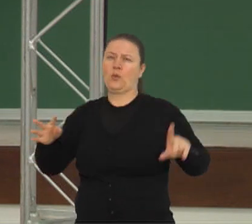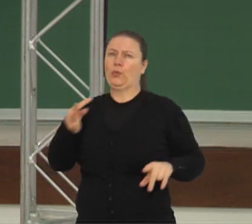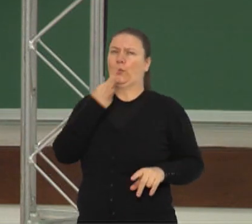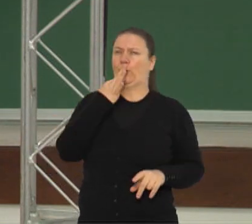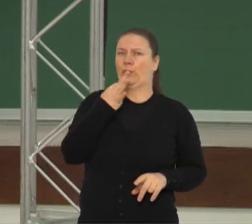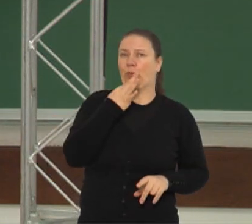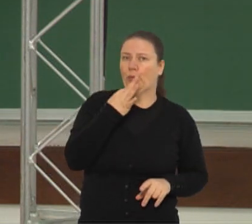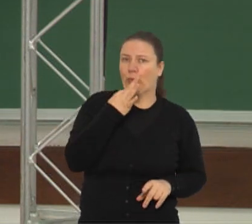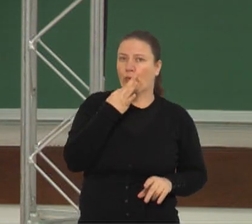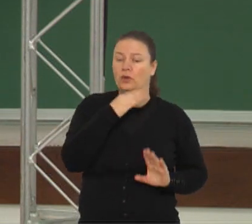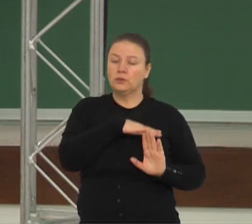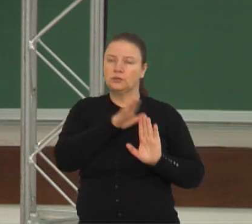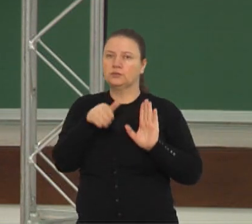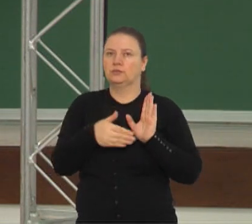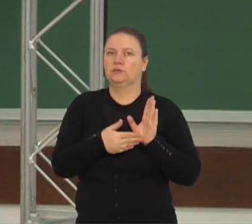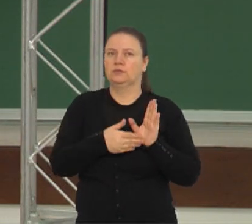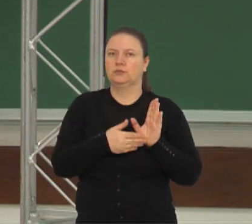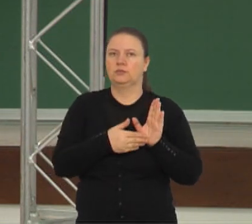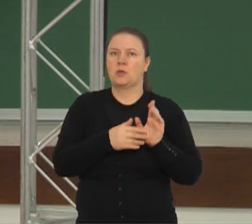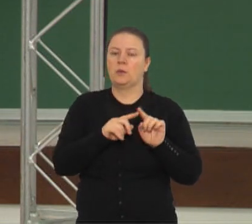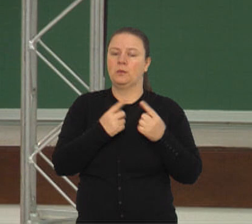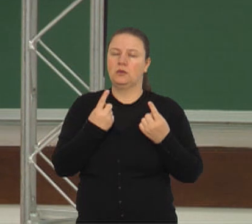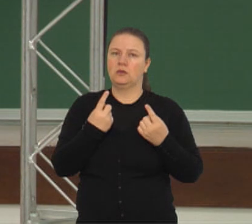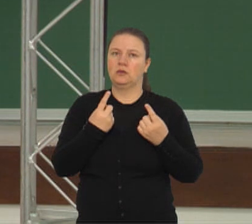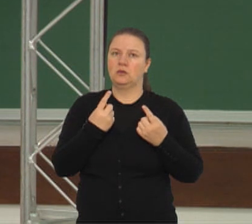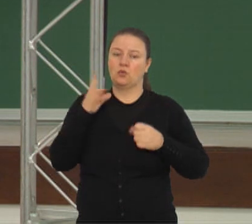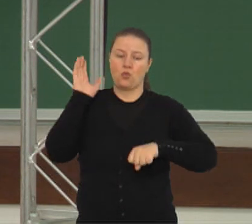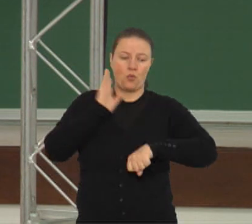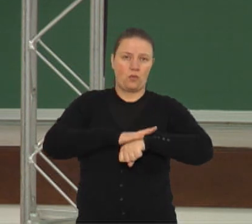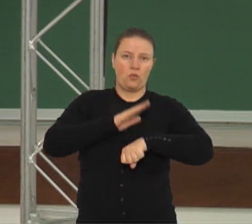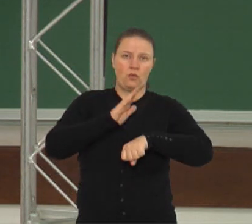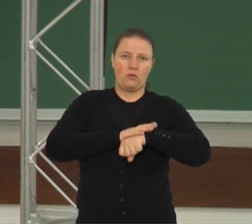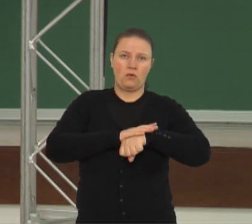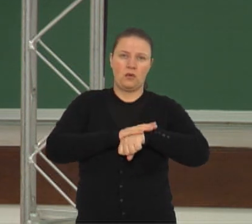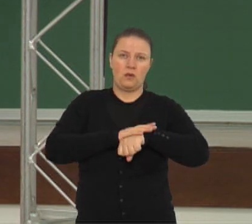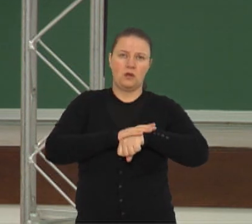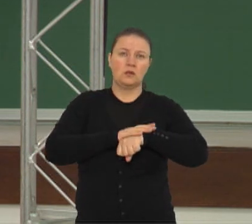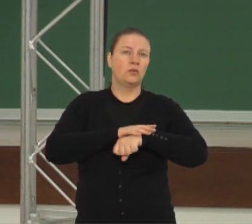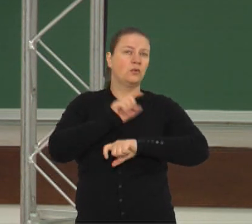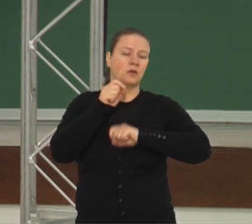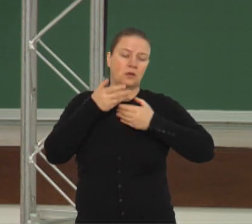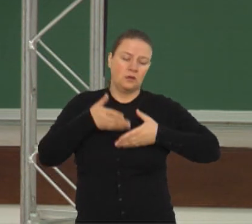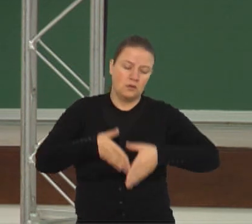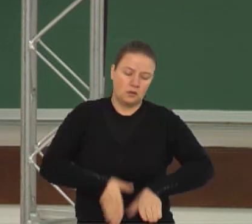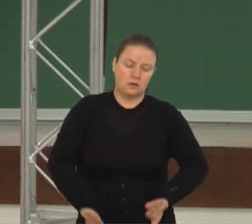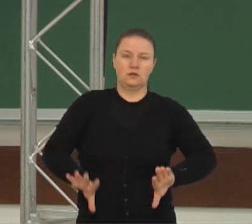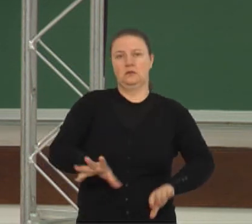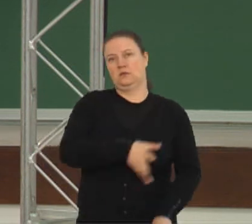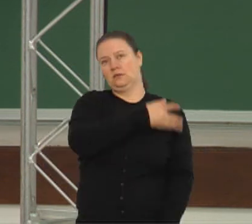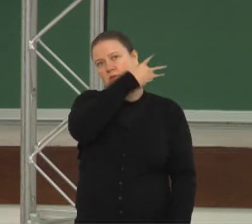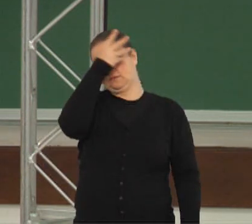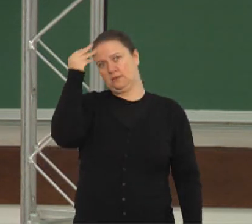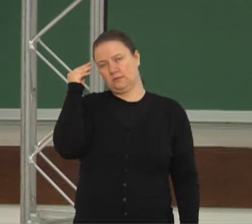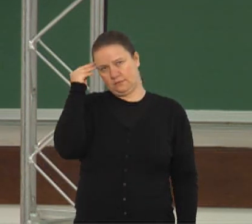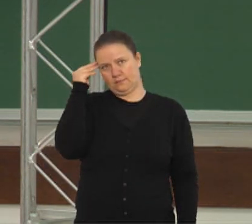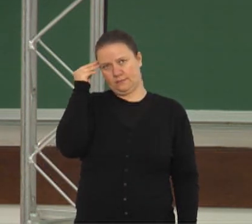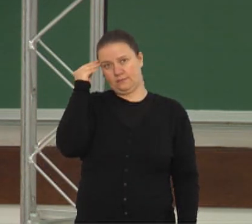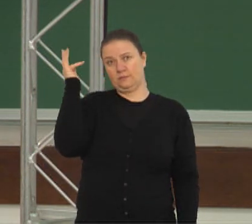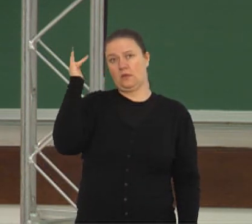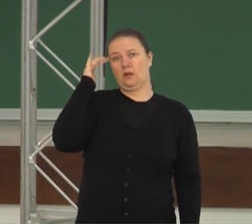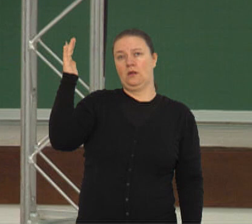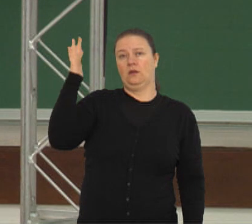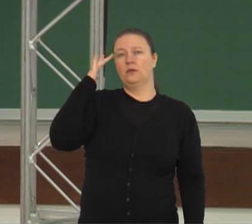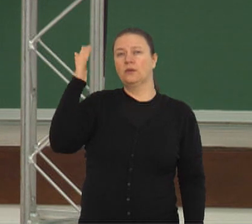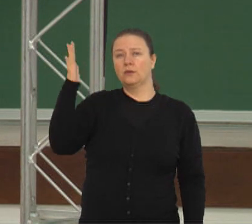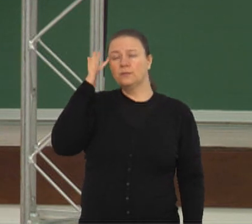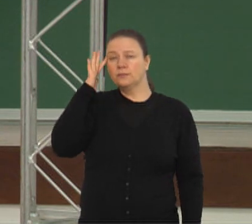tudo, mas quando nasce, se esquece de tudo. Então, nessa teoria, no decorrer da nossa